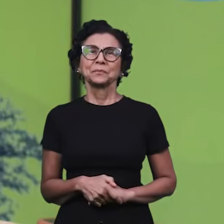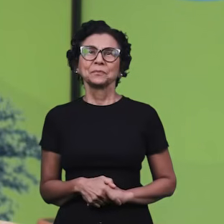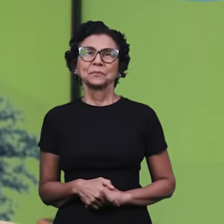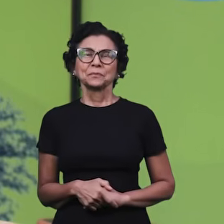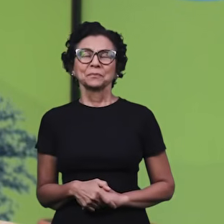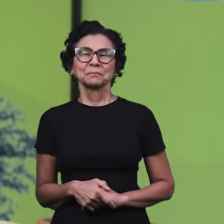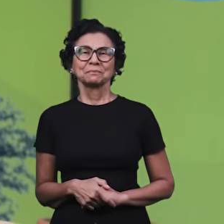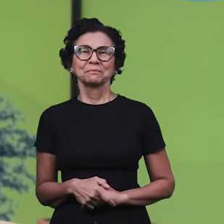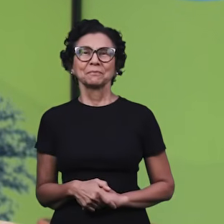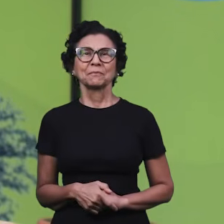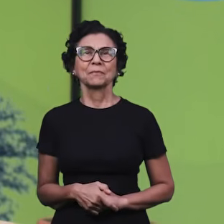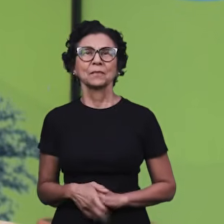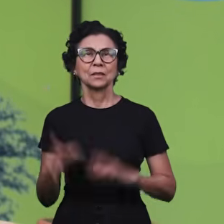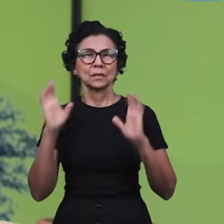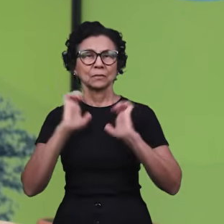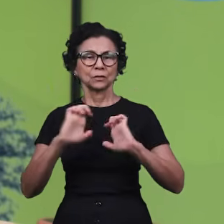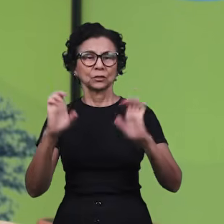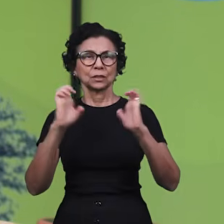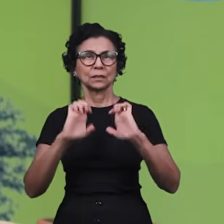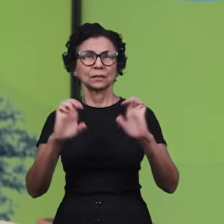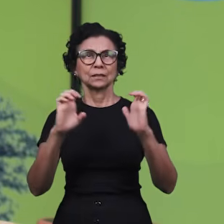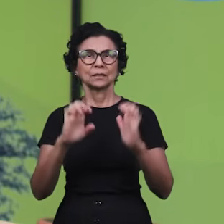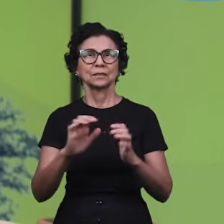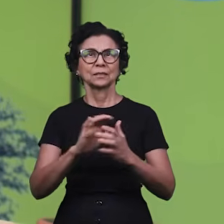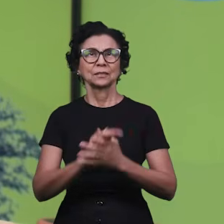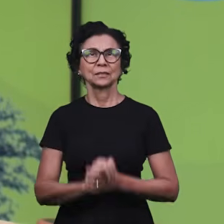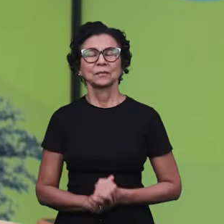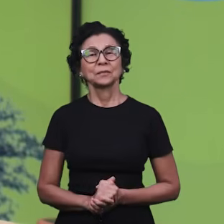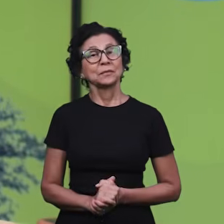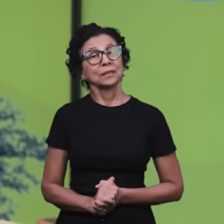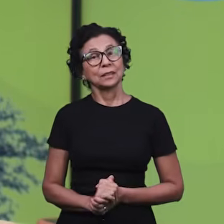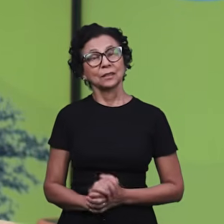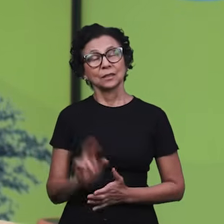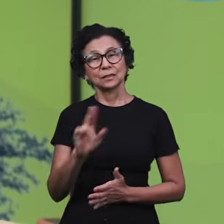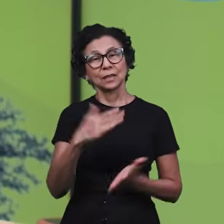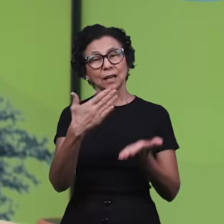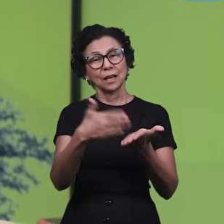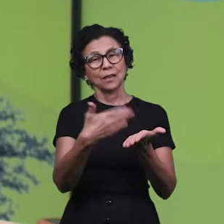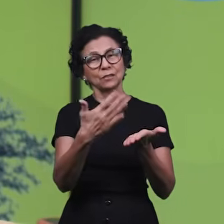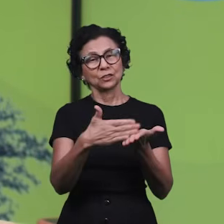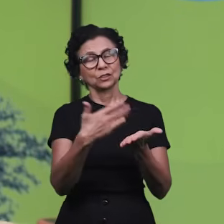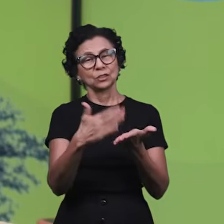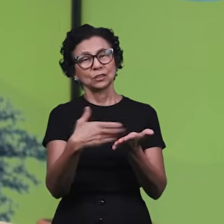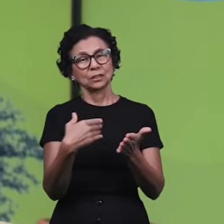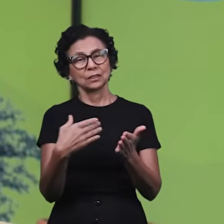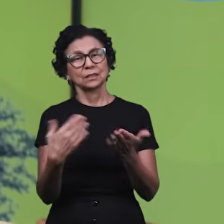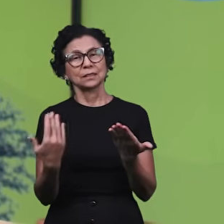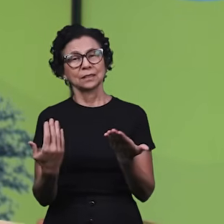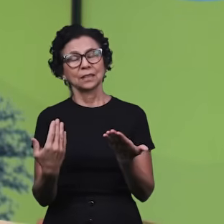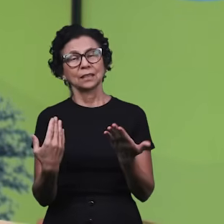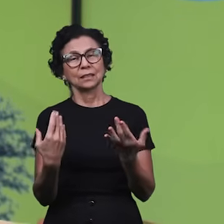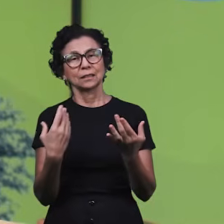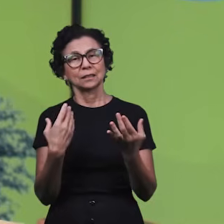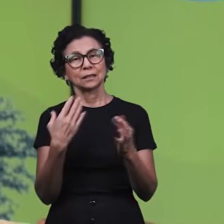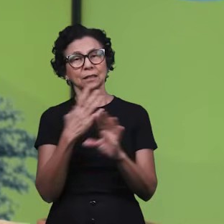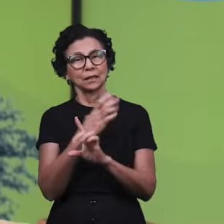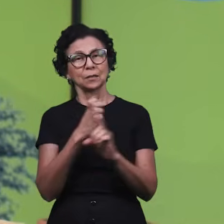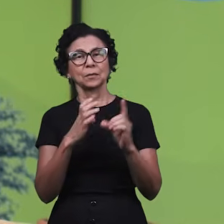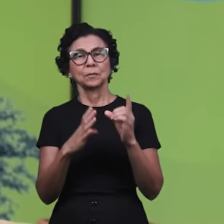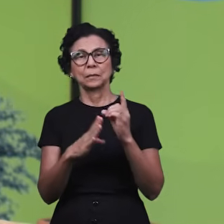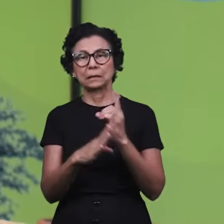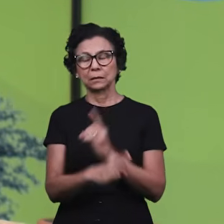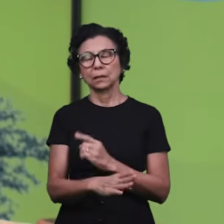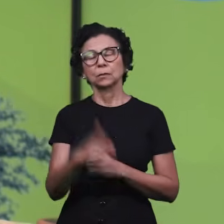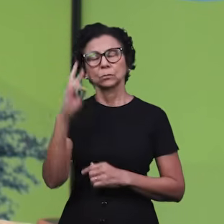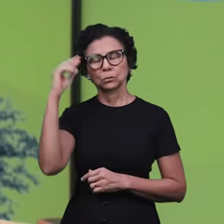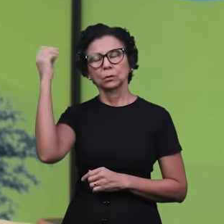do Senhor para evangelizarmos com o uso da revistinha, que tem sido utilizada na EBD, e o Senhor também nos